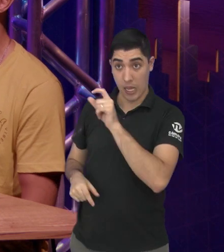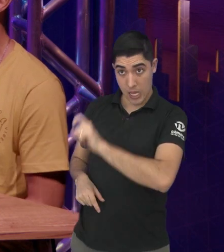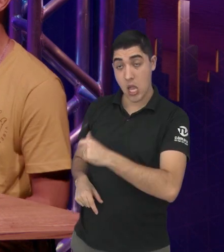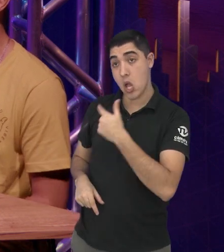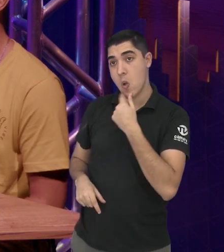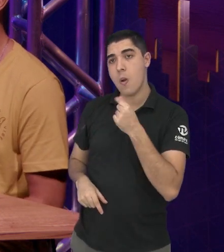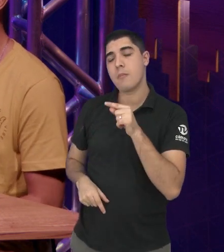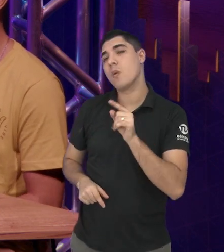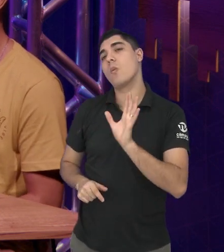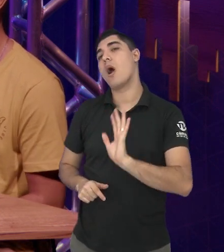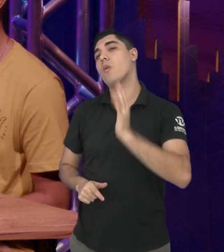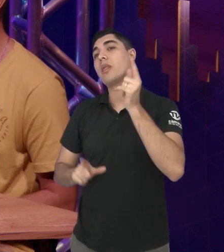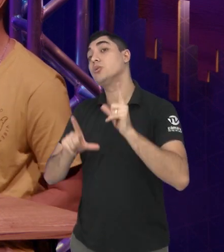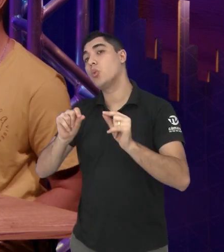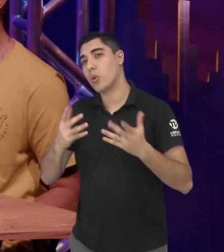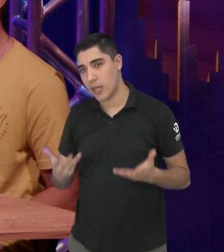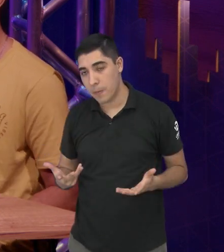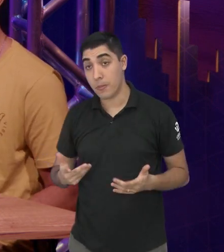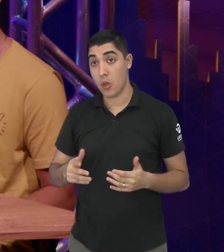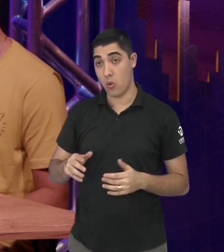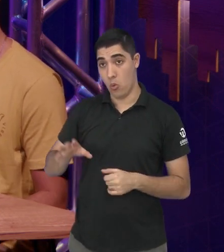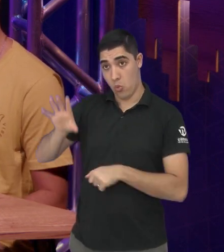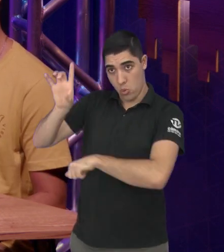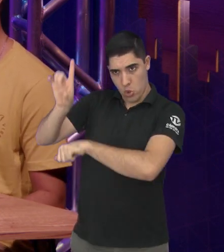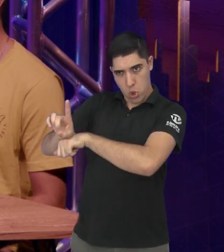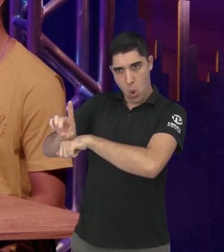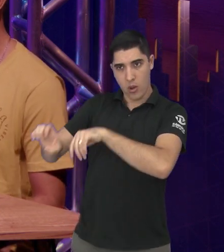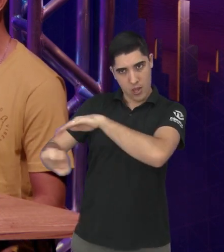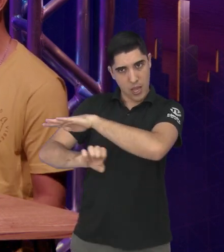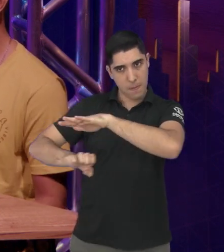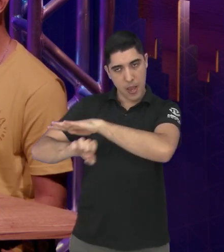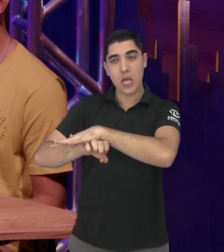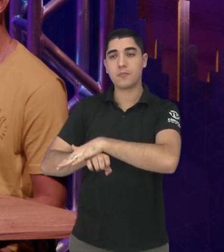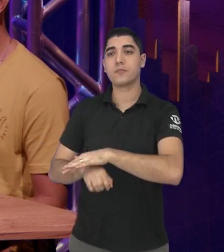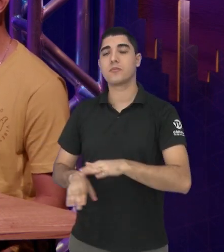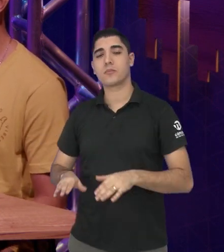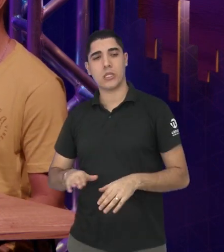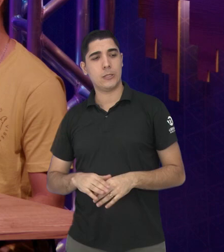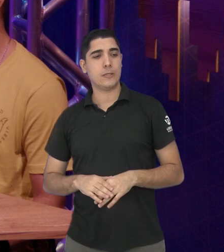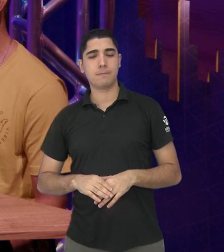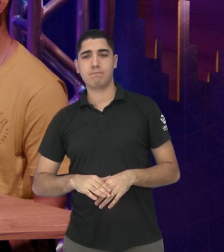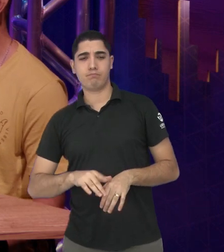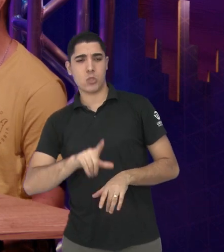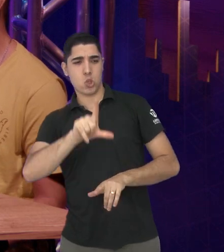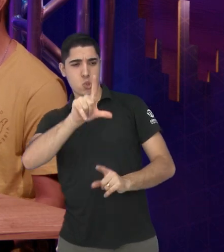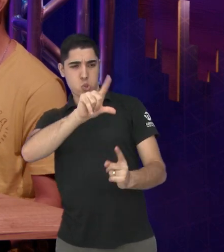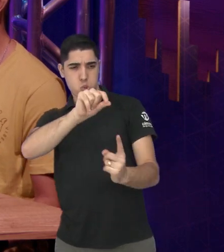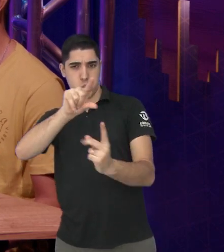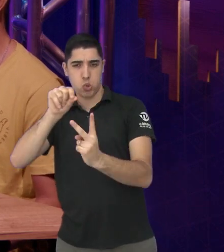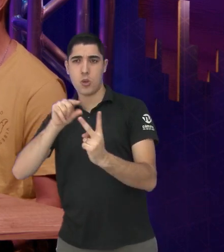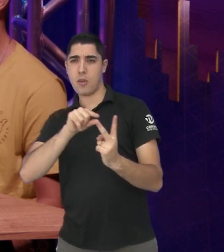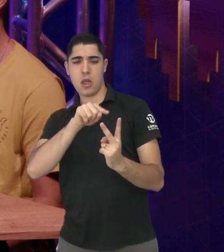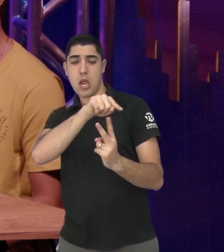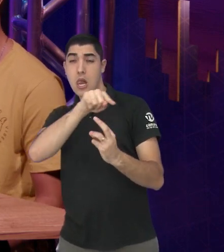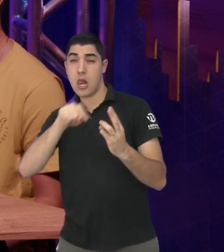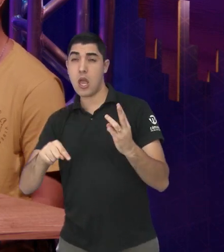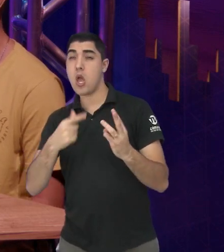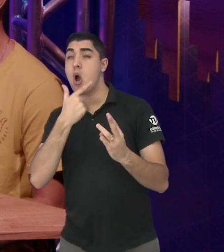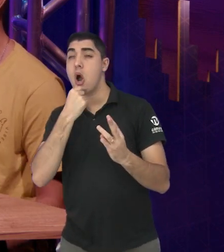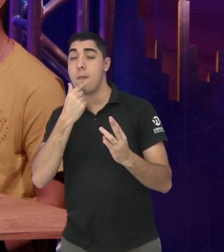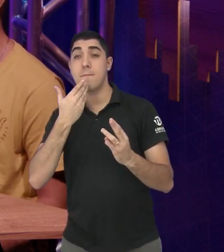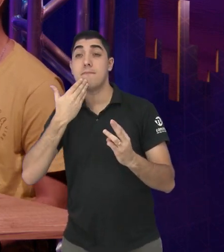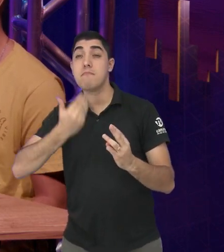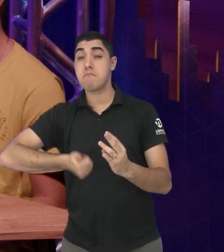Mas ele... qual que é o lance? O dono da empresa chama um dos melhores programadores lá para casa